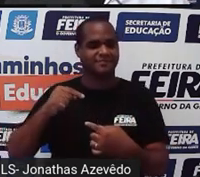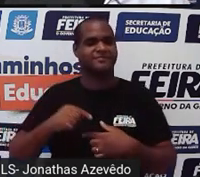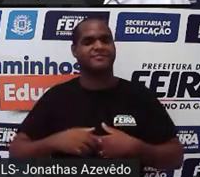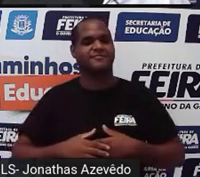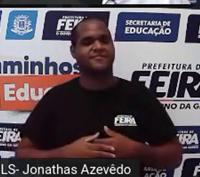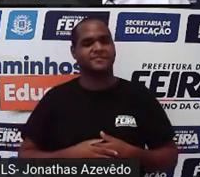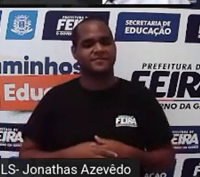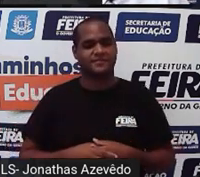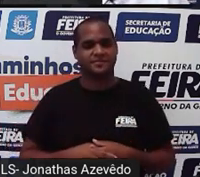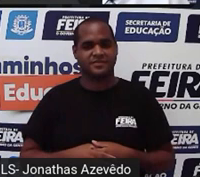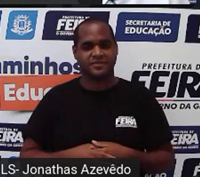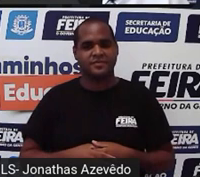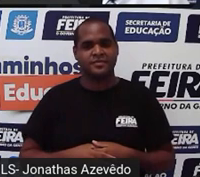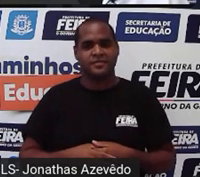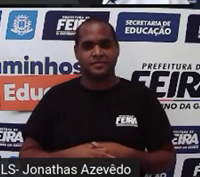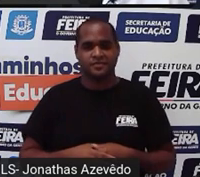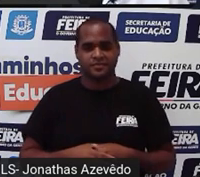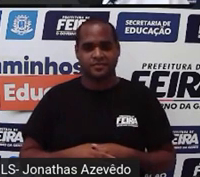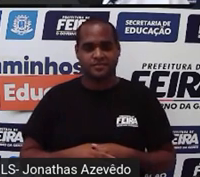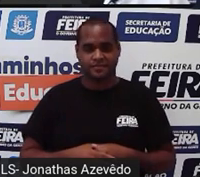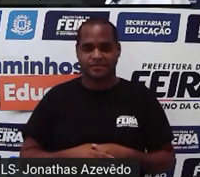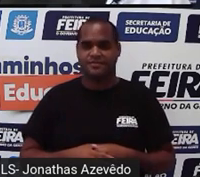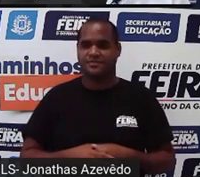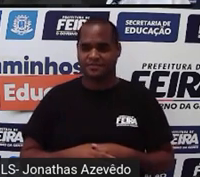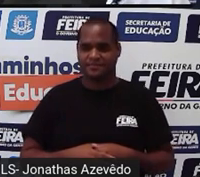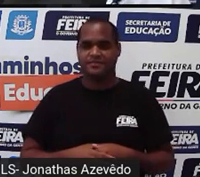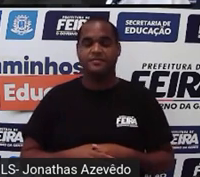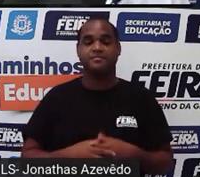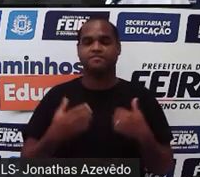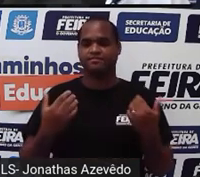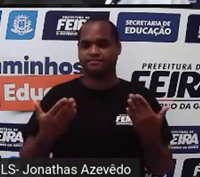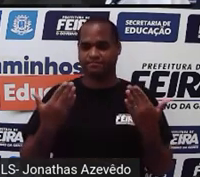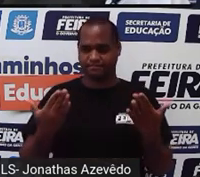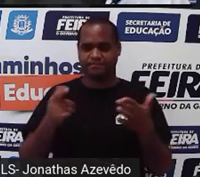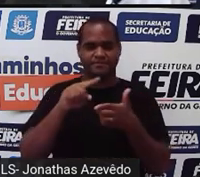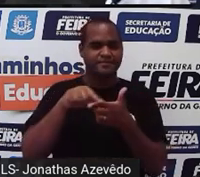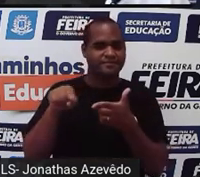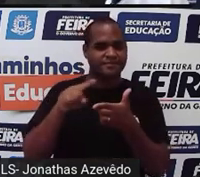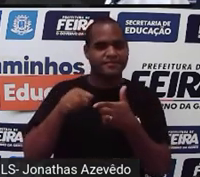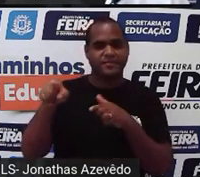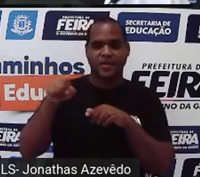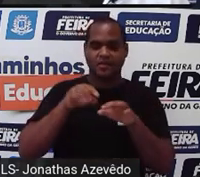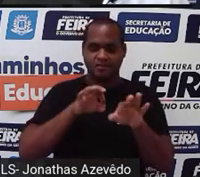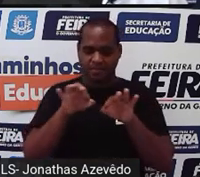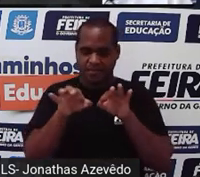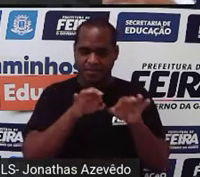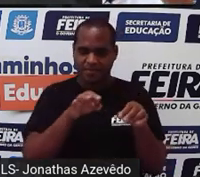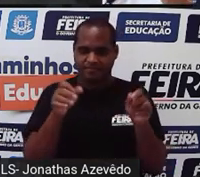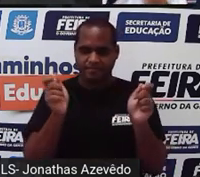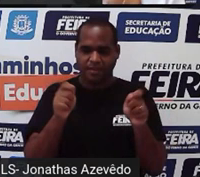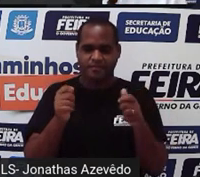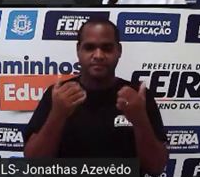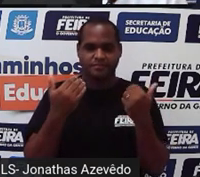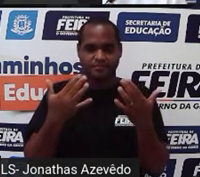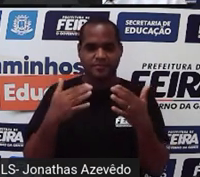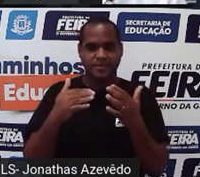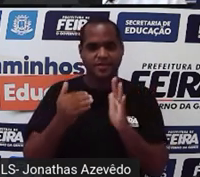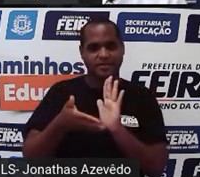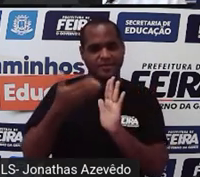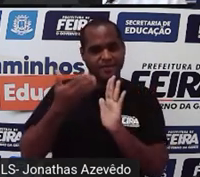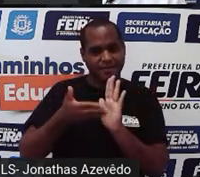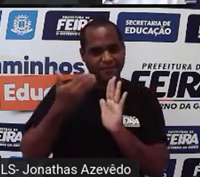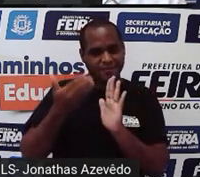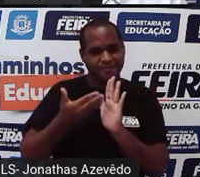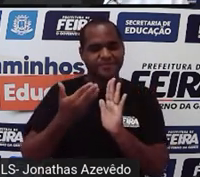pontinhas amarrados ali com o barbante tá bom esse problema é que a gente vem resolvendo ele faz parte de um livro